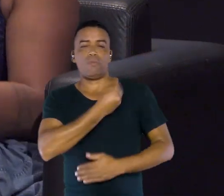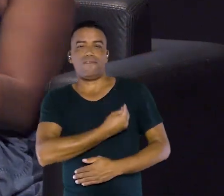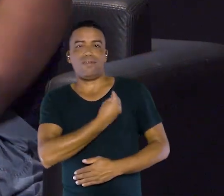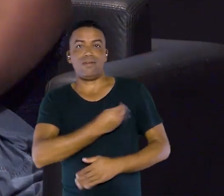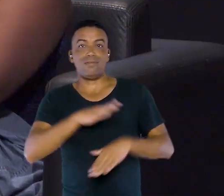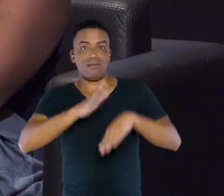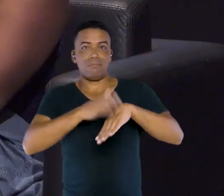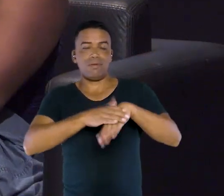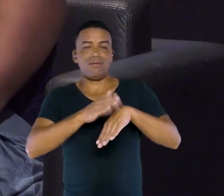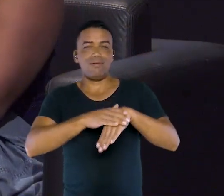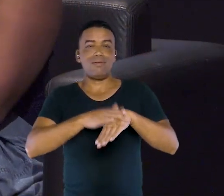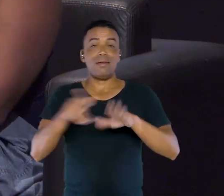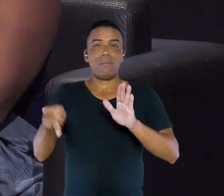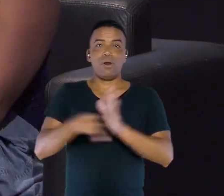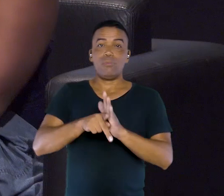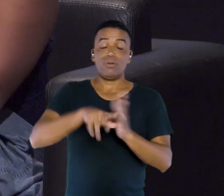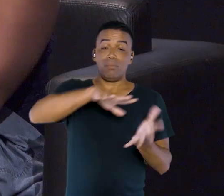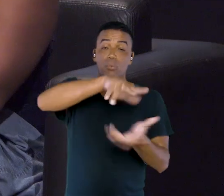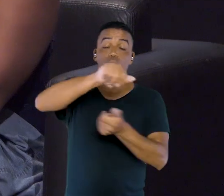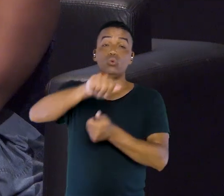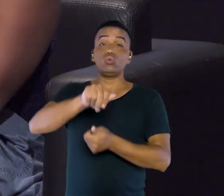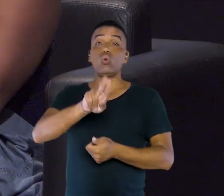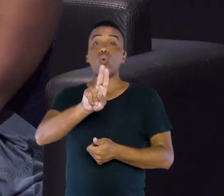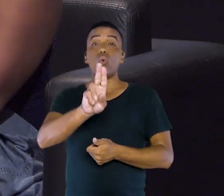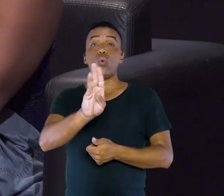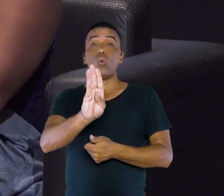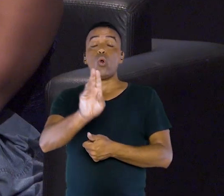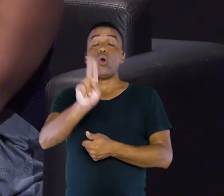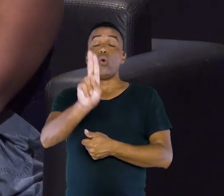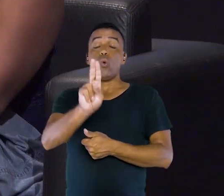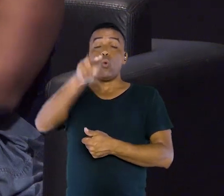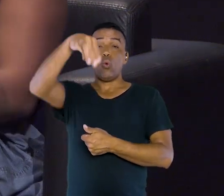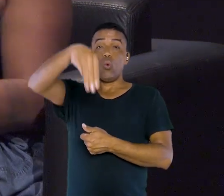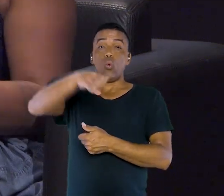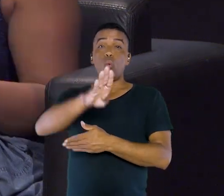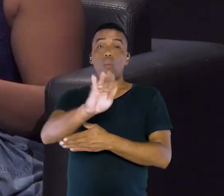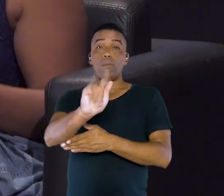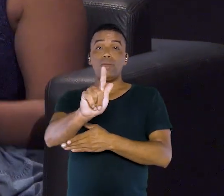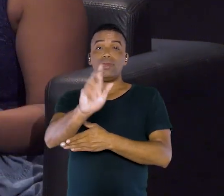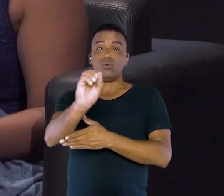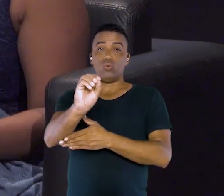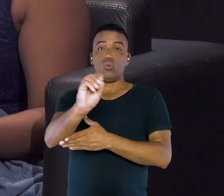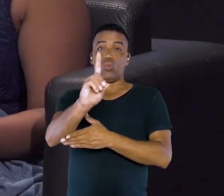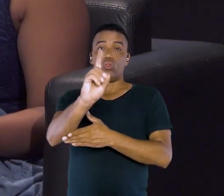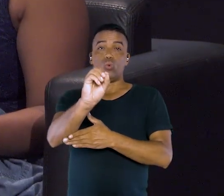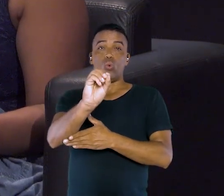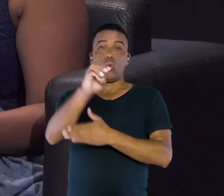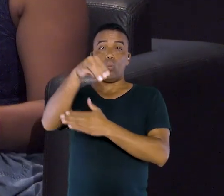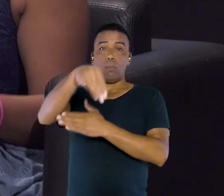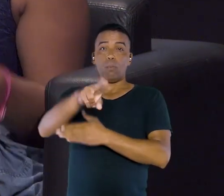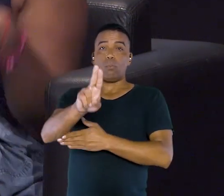está escrito no livro, que é o Umbigo do Mundo. A partir do momento que